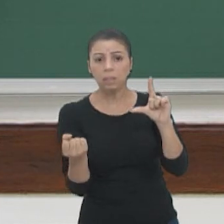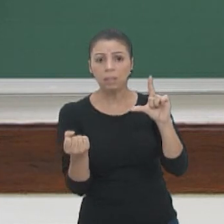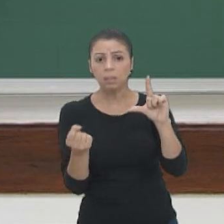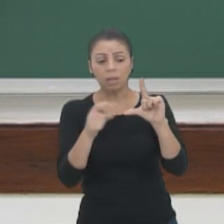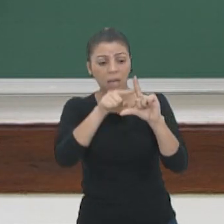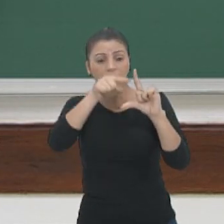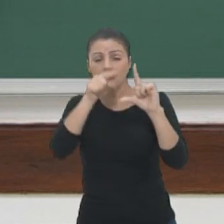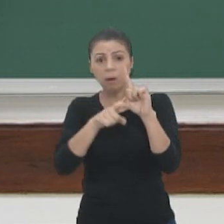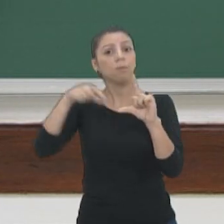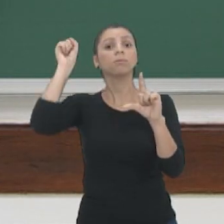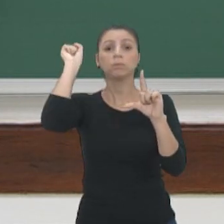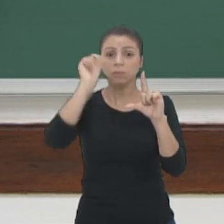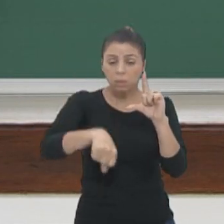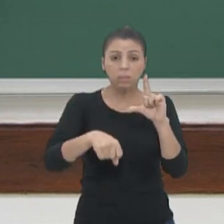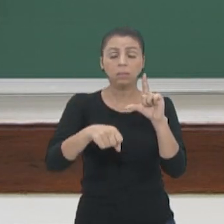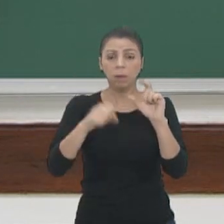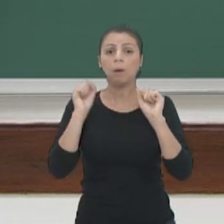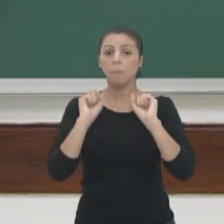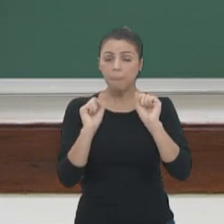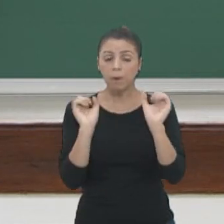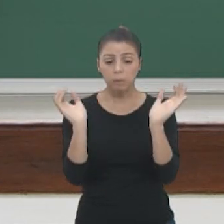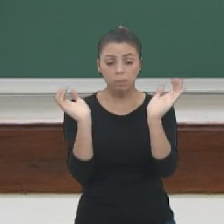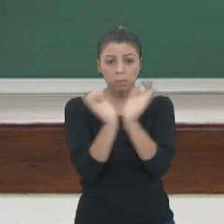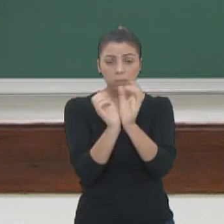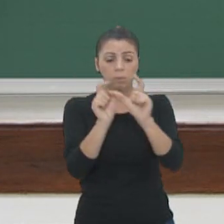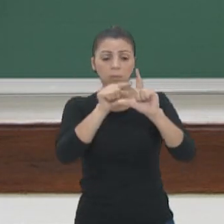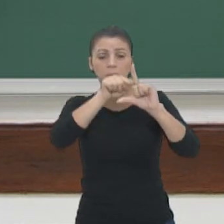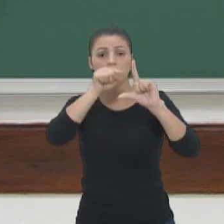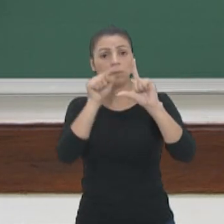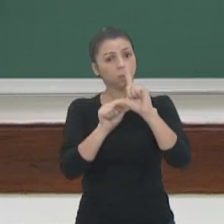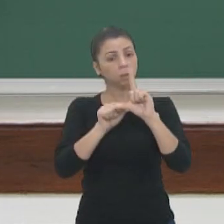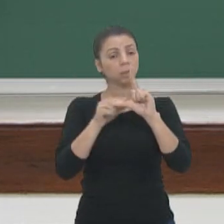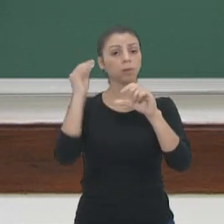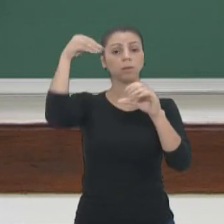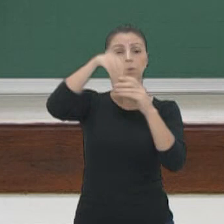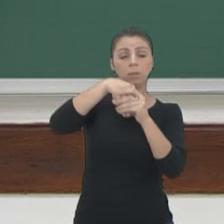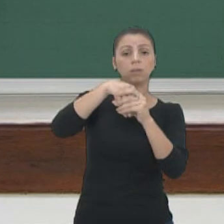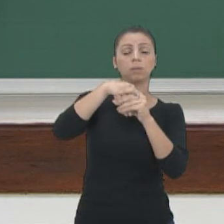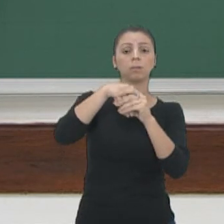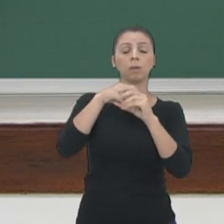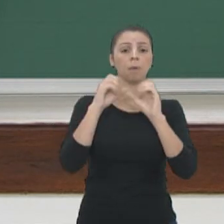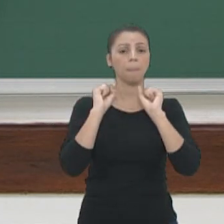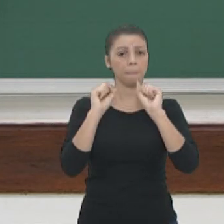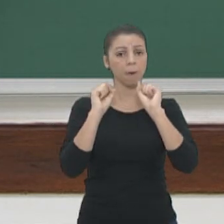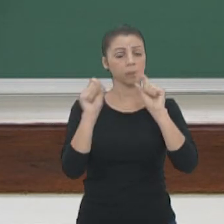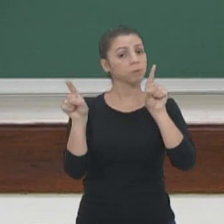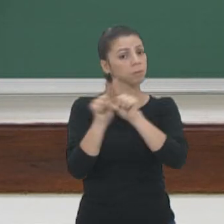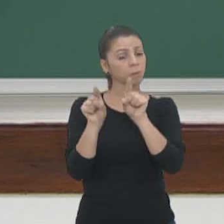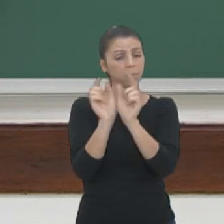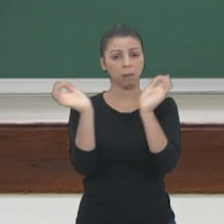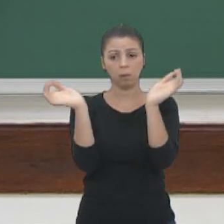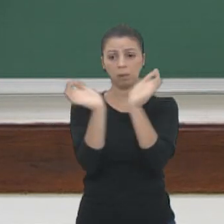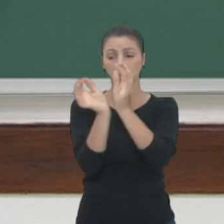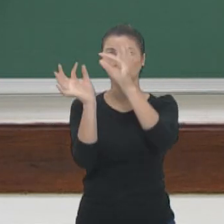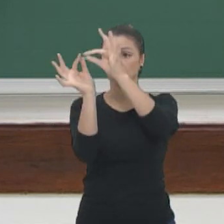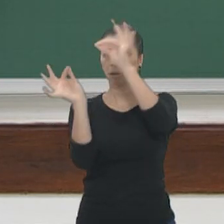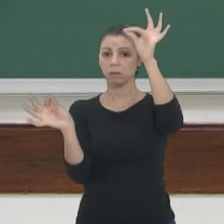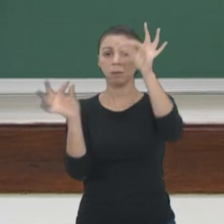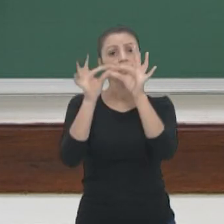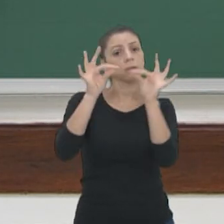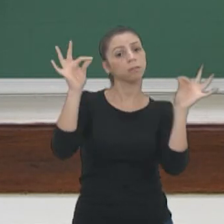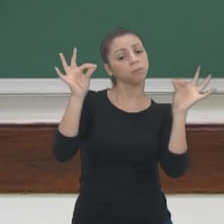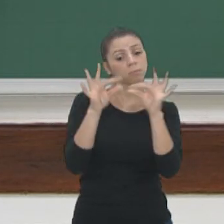dei a resposta. Ele pode ser classificado quanto aos seus ângulos internos, ele pode ser classificado quanto aos seus